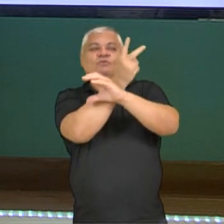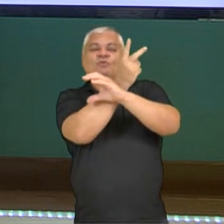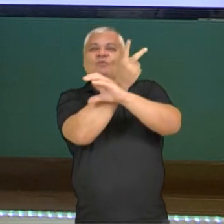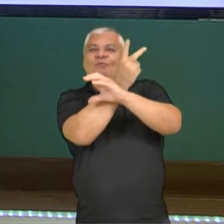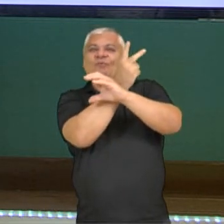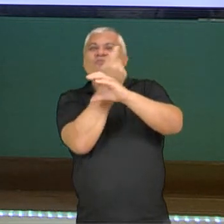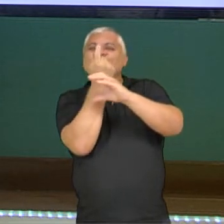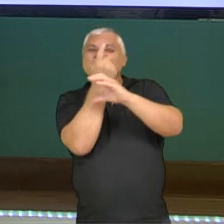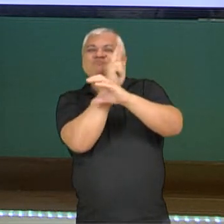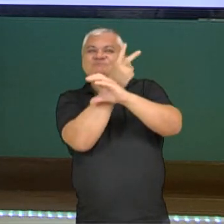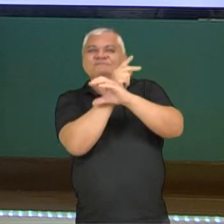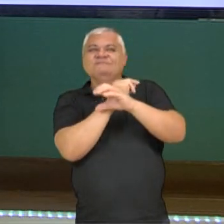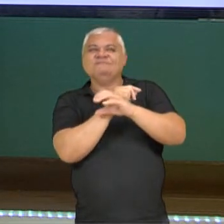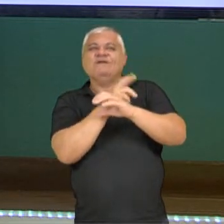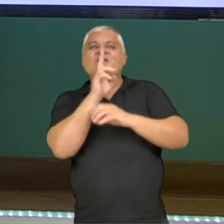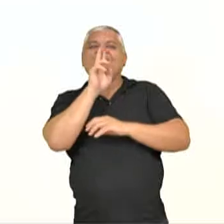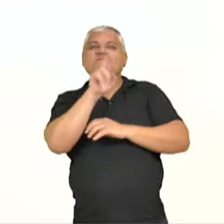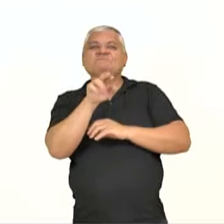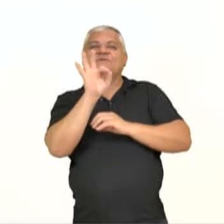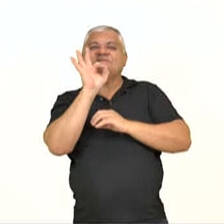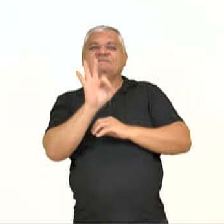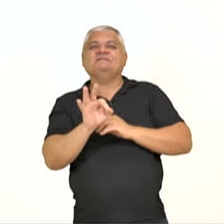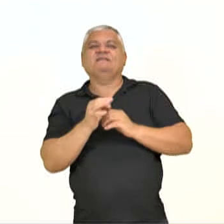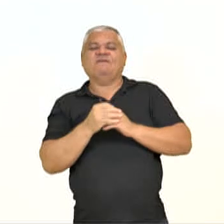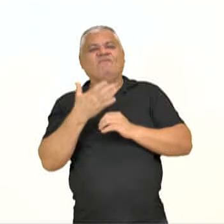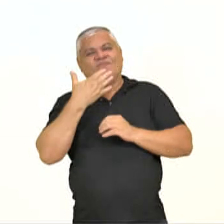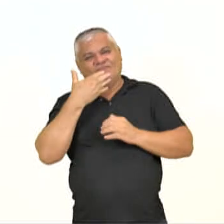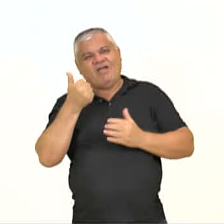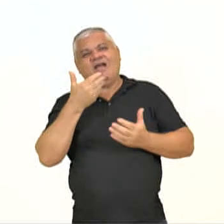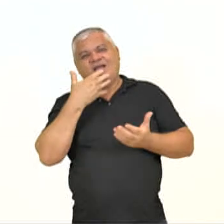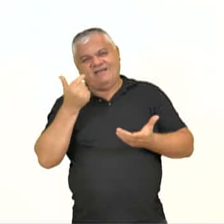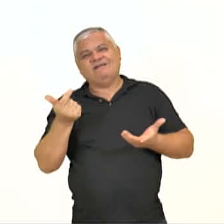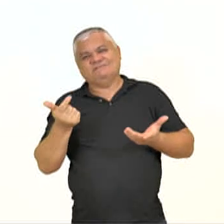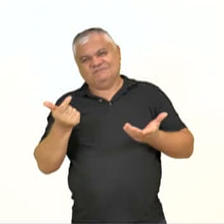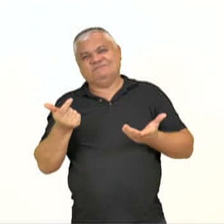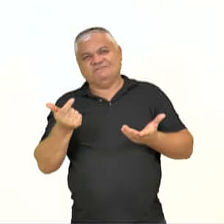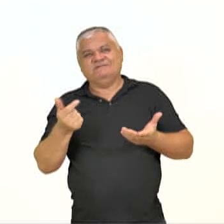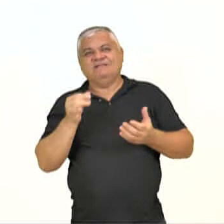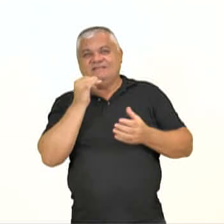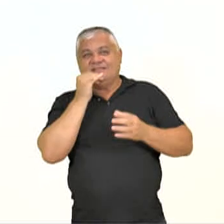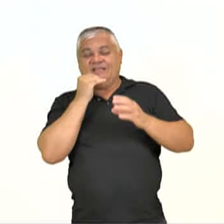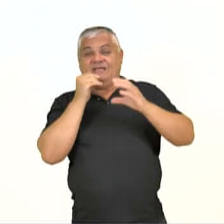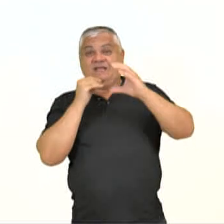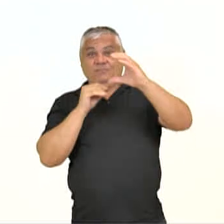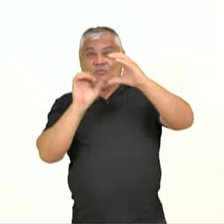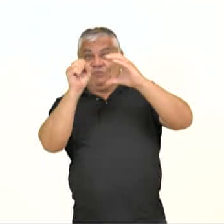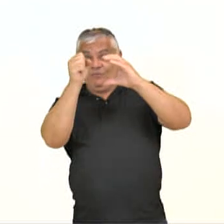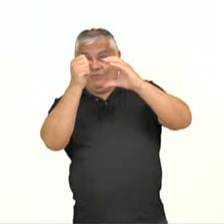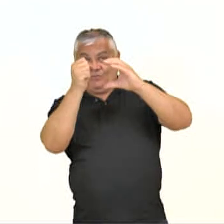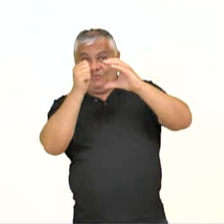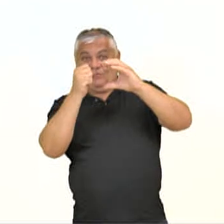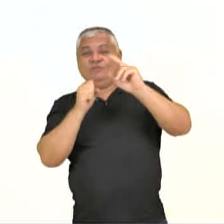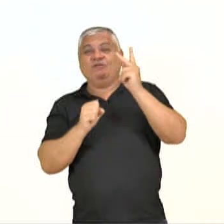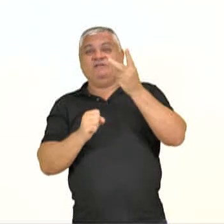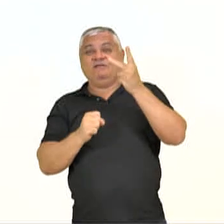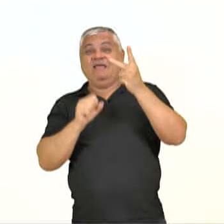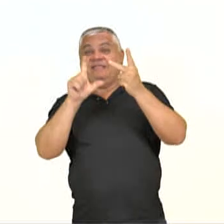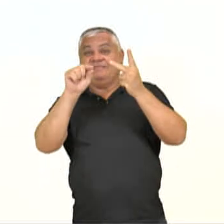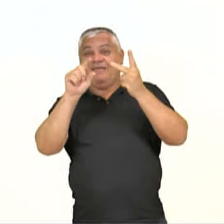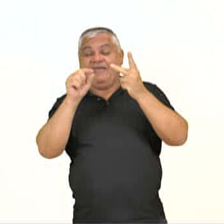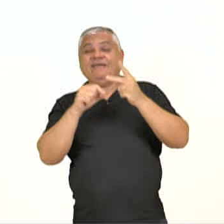estava oculto. Portanto, aí ficou bem fácil a resposta. Nós vamos ter 8 carbonos, 10